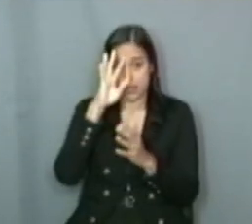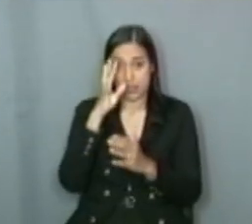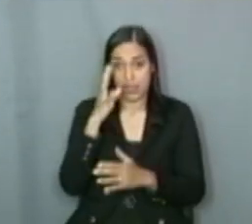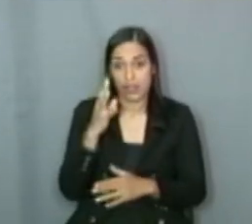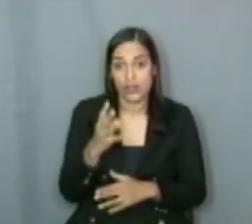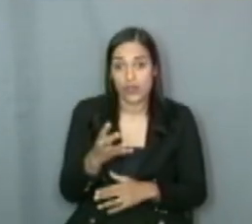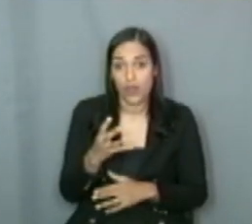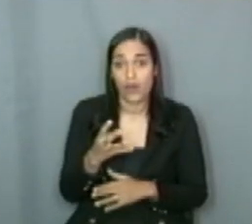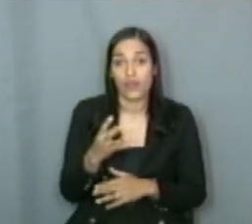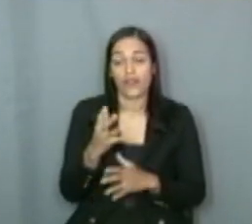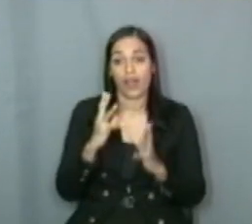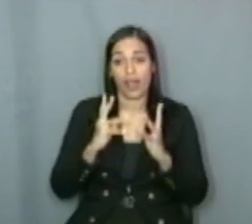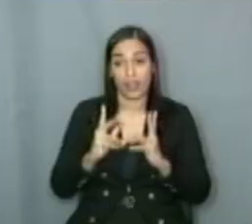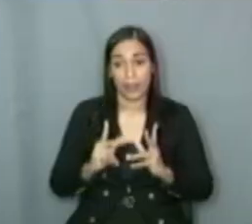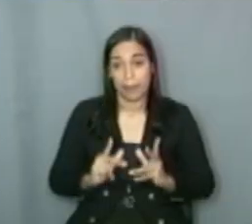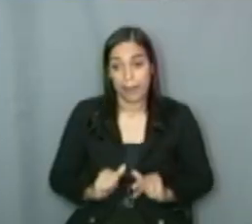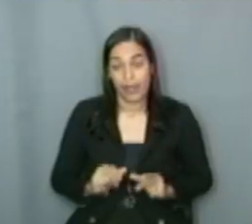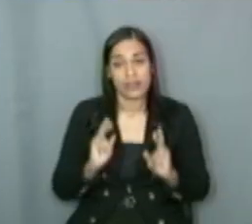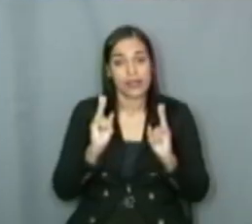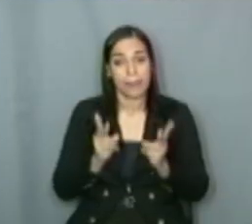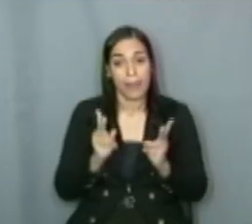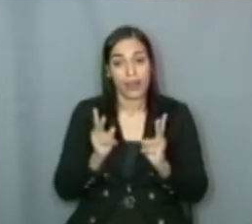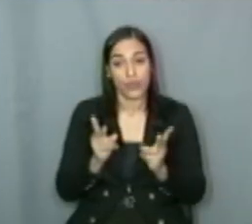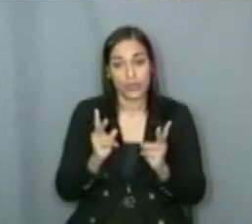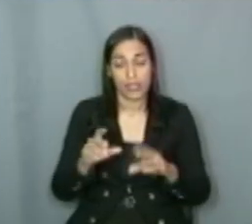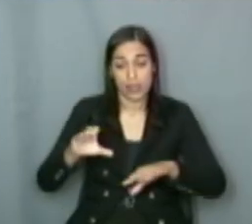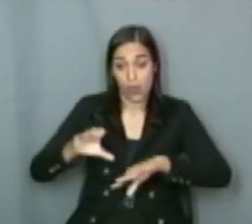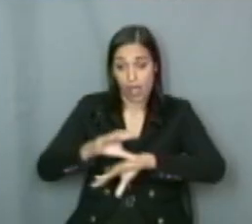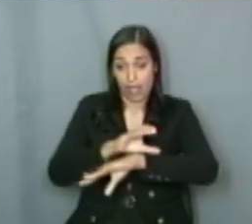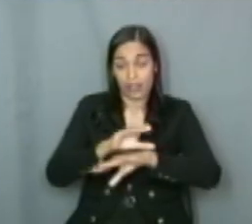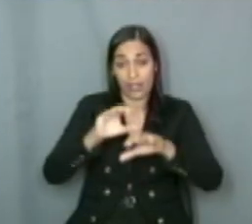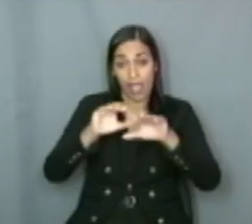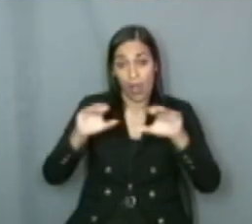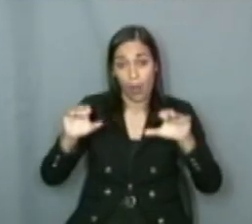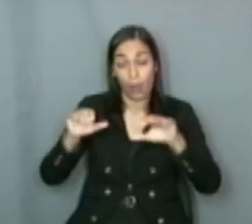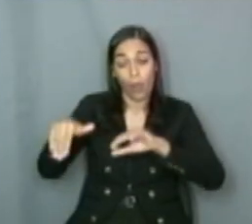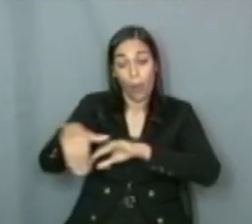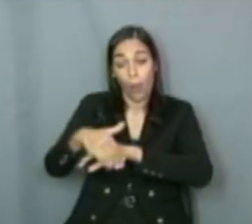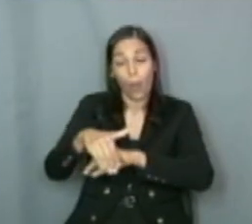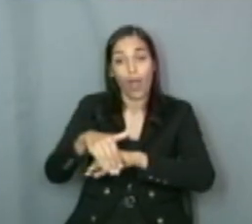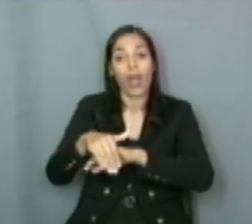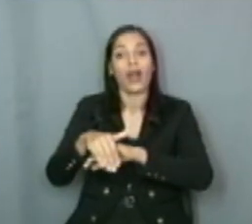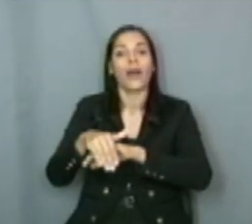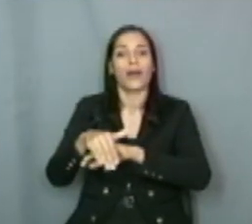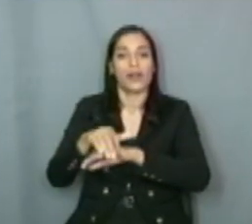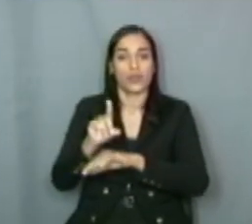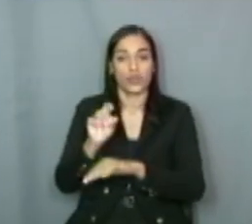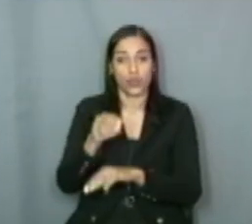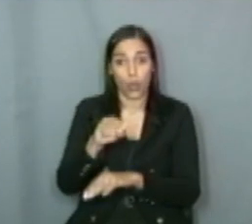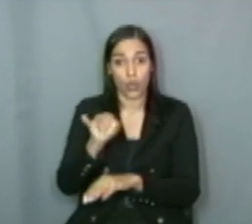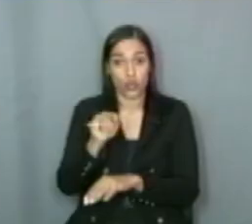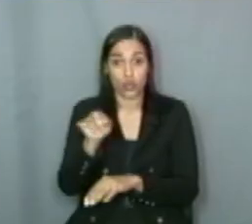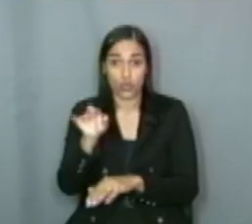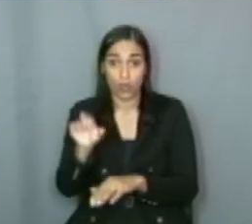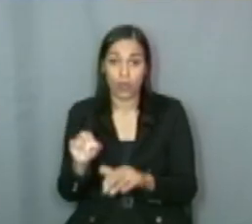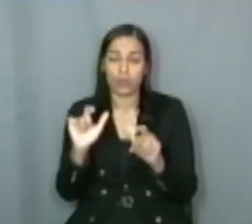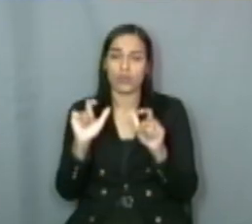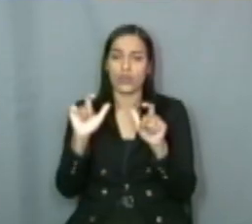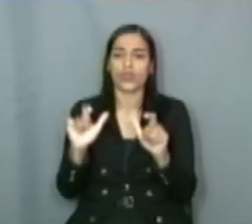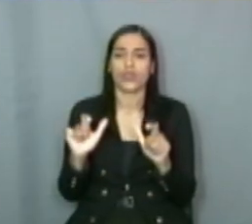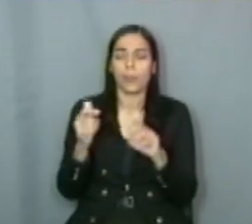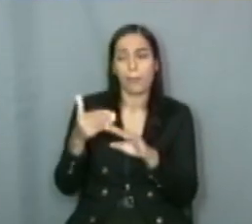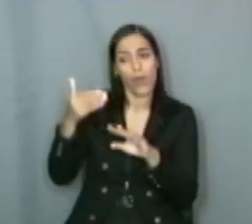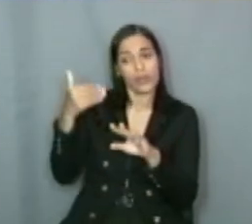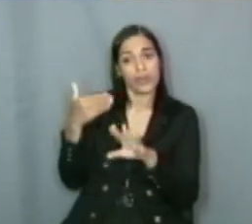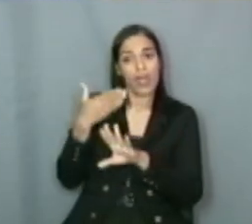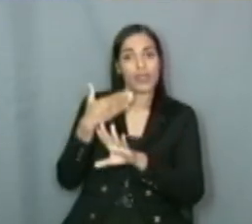providências quanto à limpeza e manutenção do canal localizado na rua Dom João IV. Fica por trás do